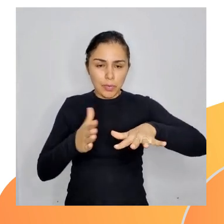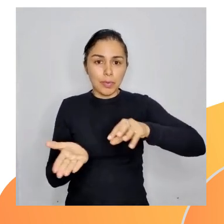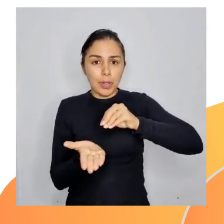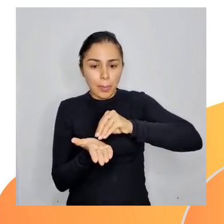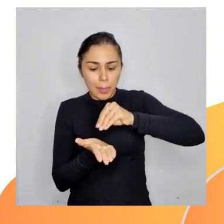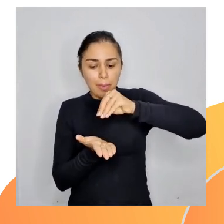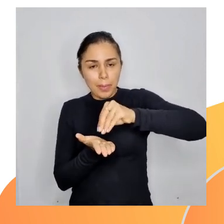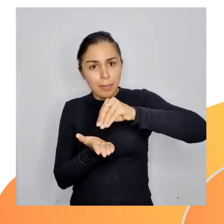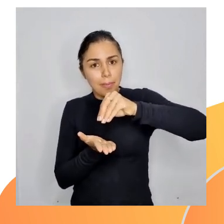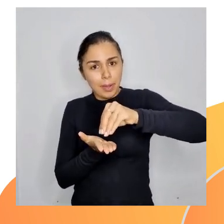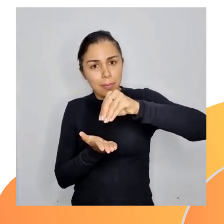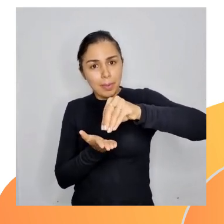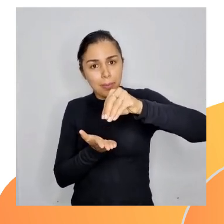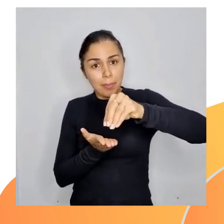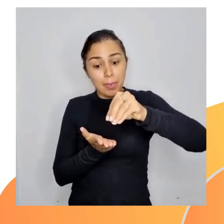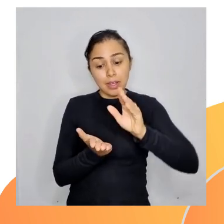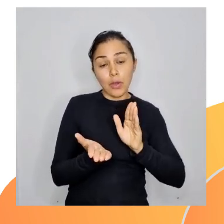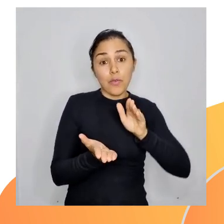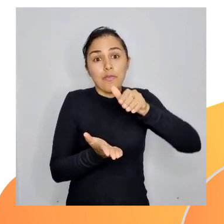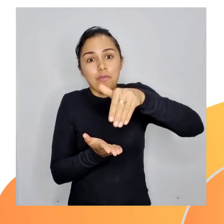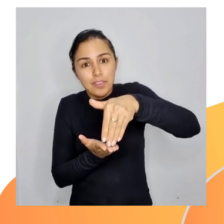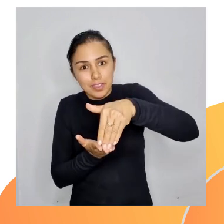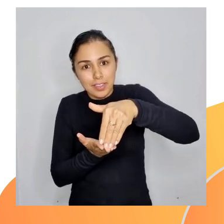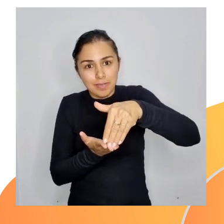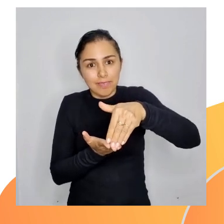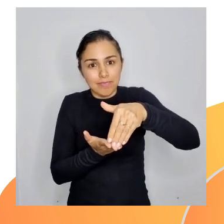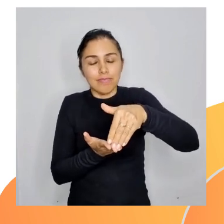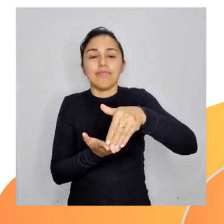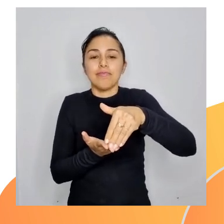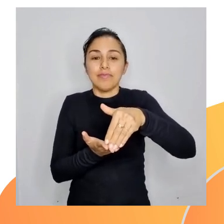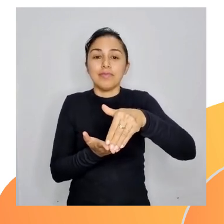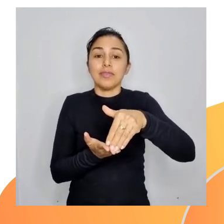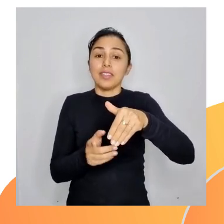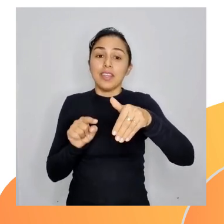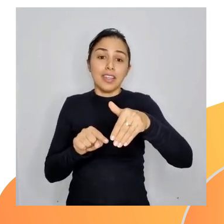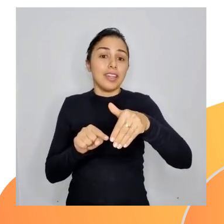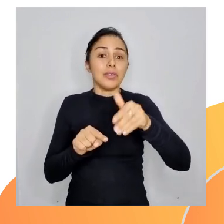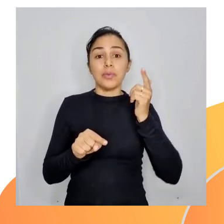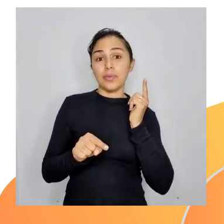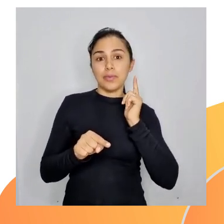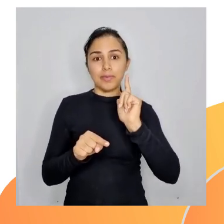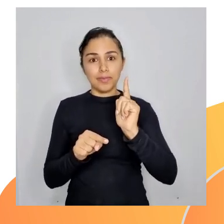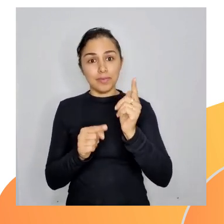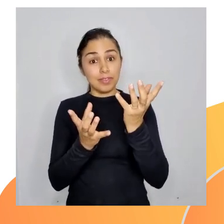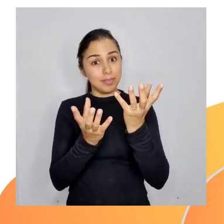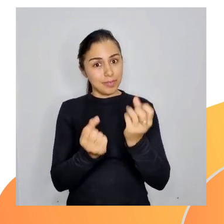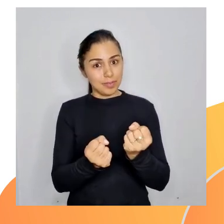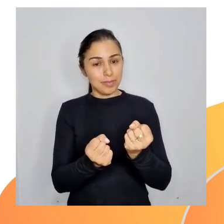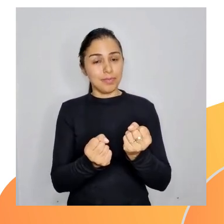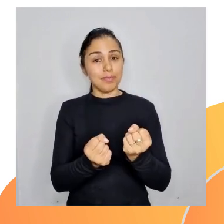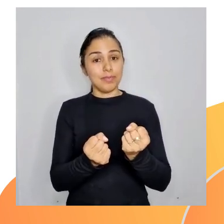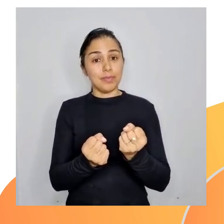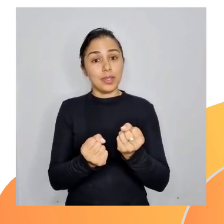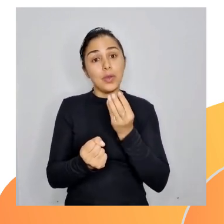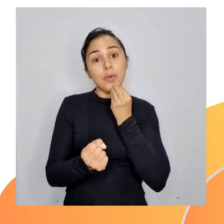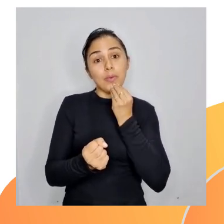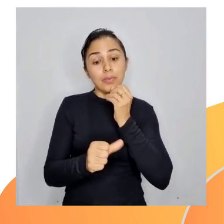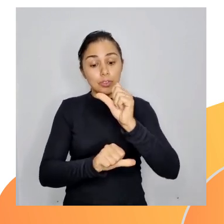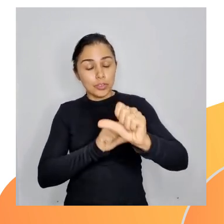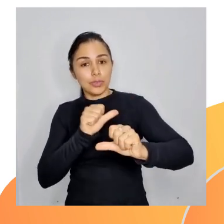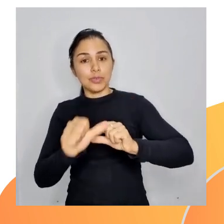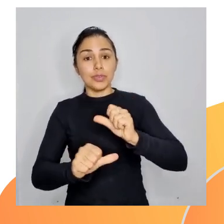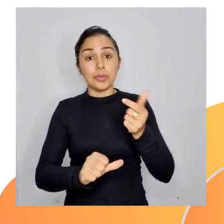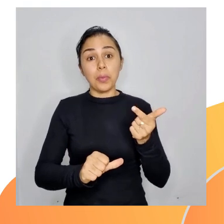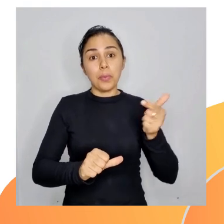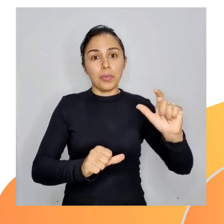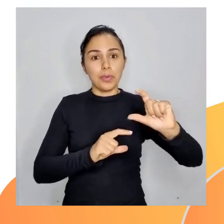consegue ultrapassar todo o tabuleiro, é como se ele ganhasse uma recompensa. E aí, ele vai ser promovido, ele pode